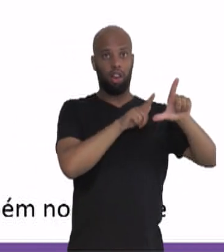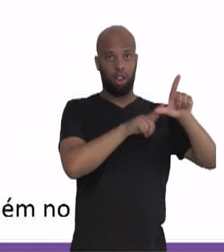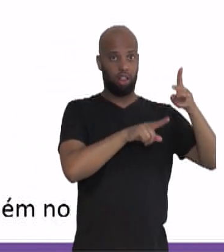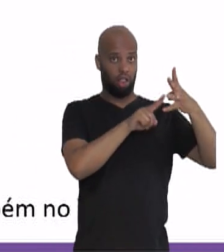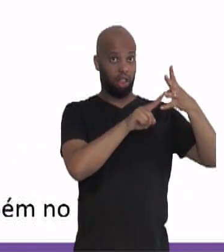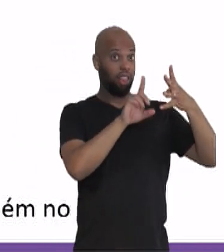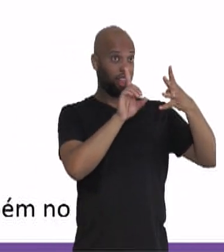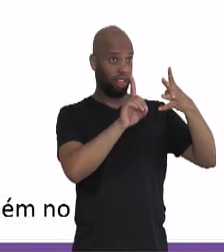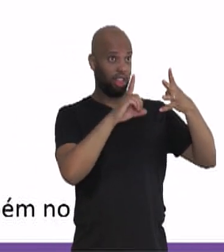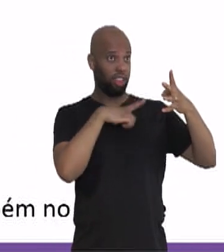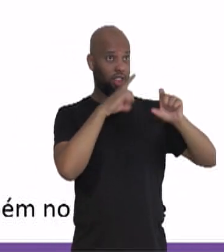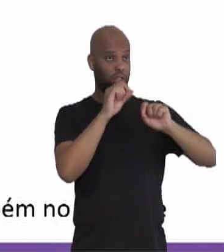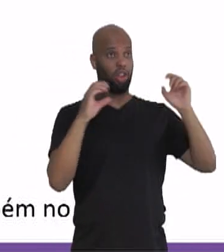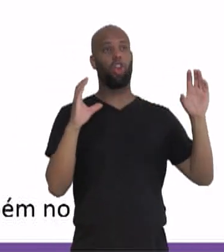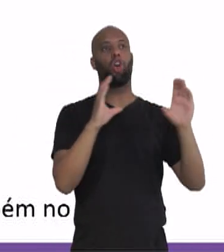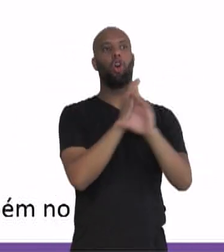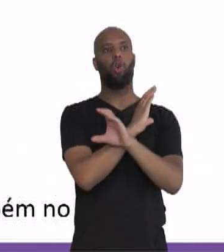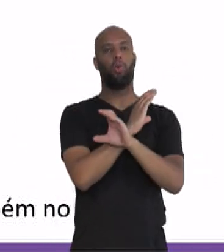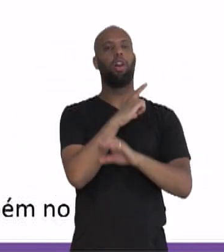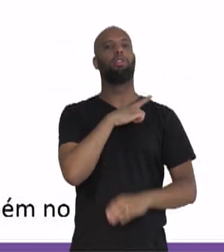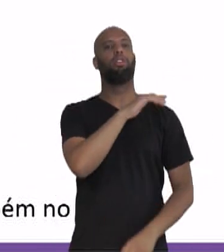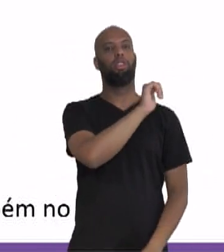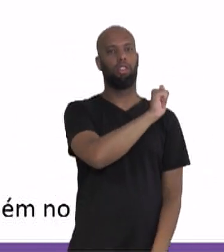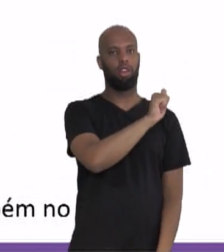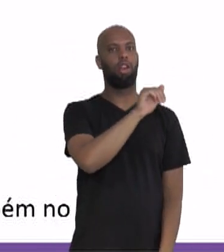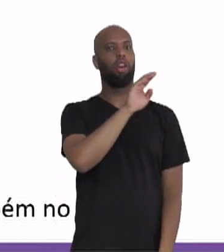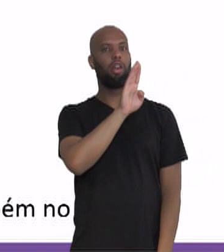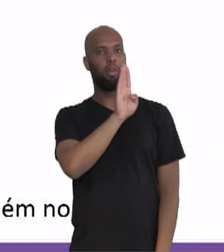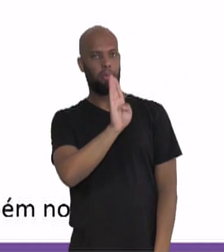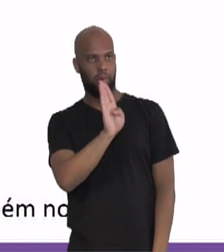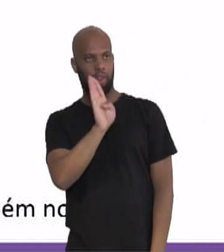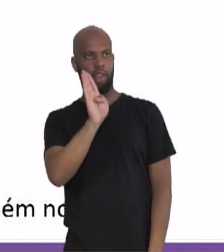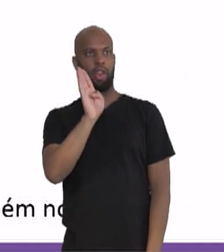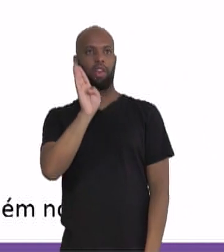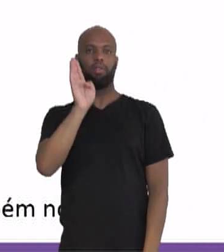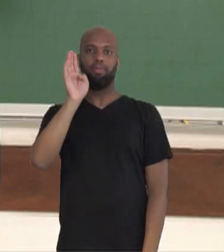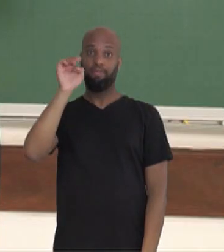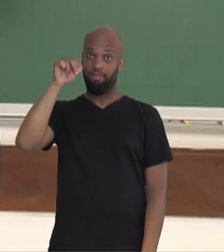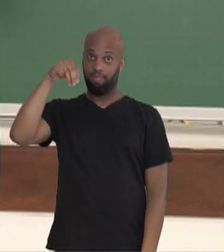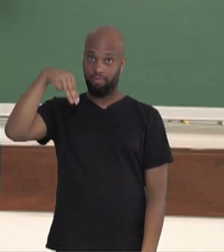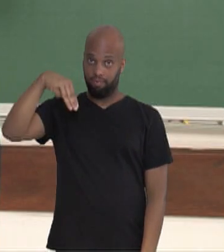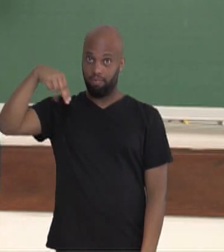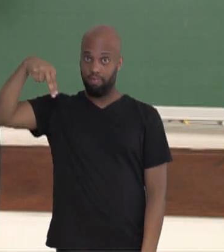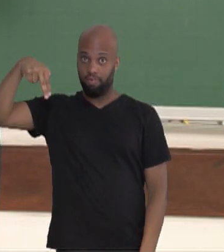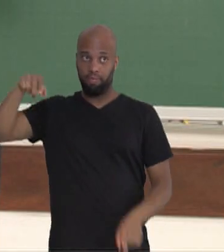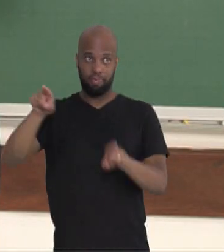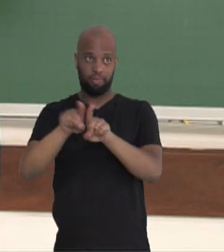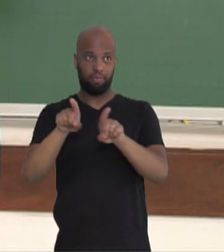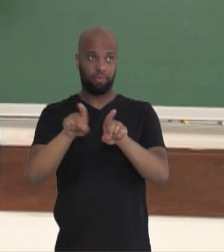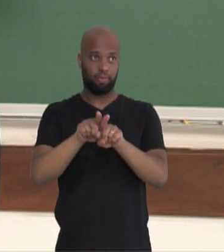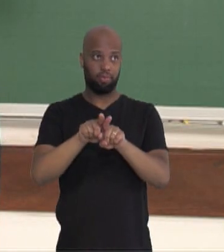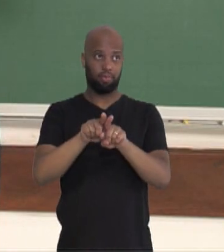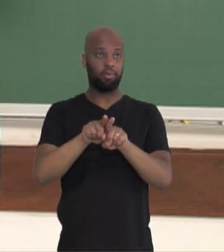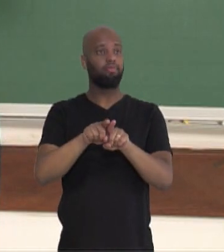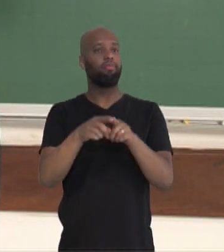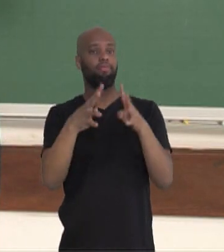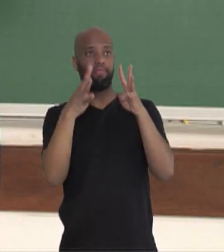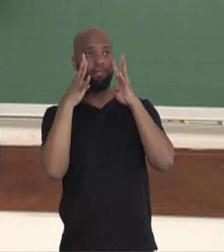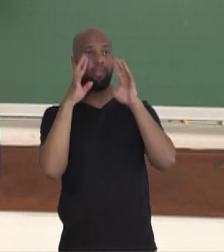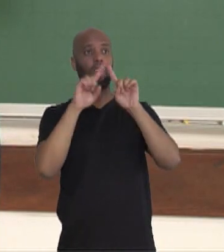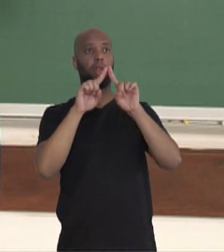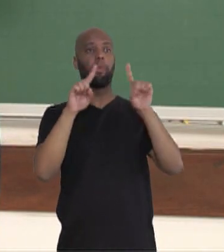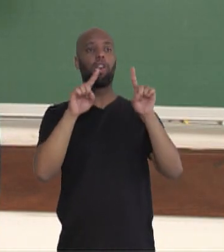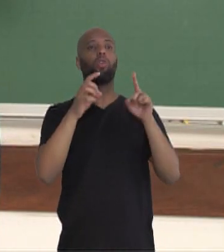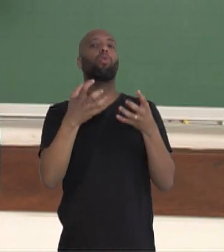a gente tem o termo A, B, M e N, tá? Então, prestem bem atenção, mas a solução é a mesma. A gente